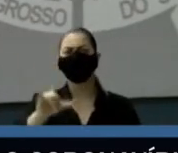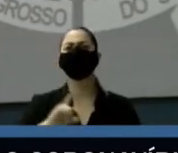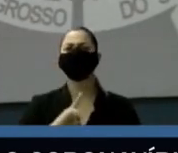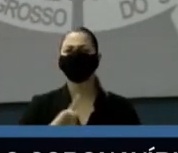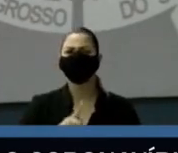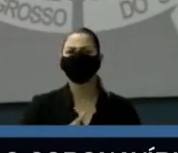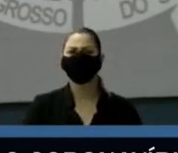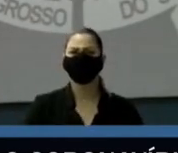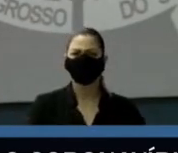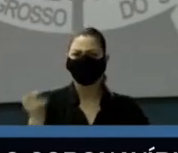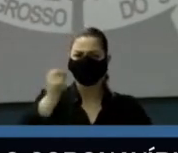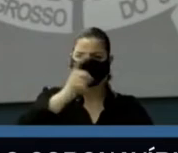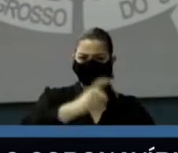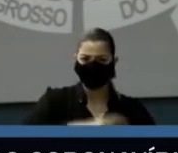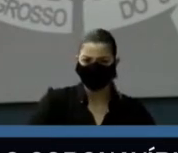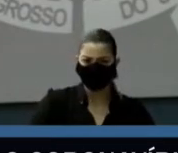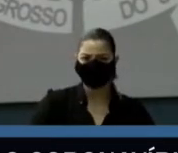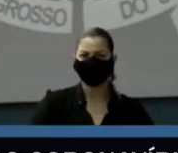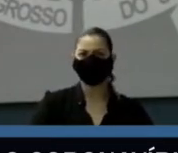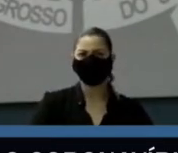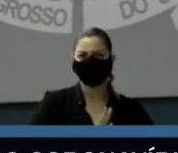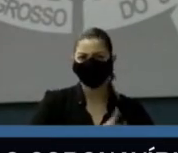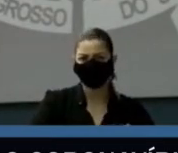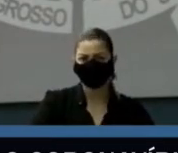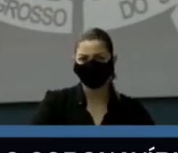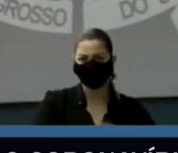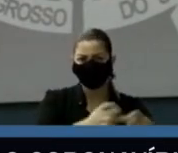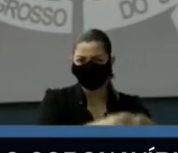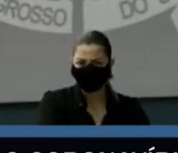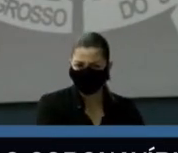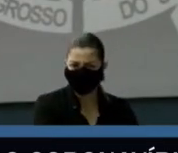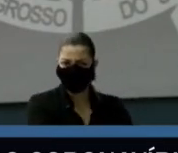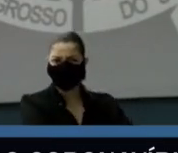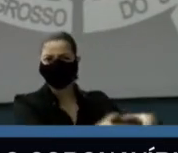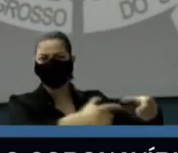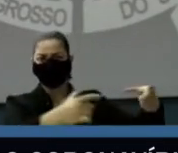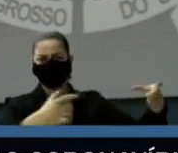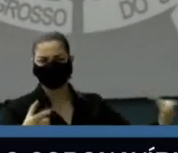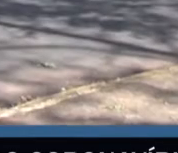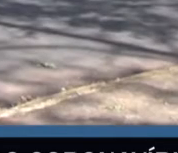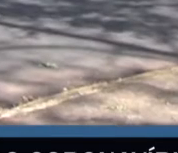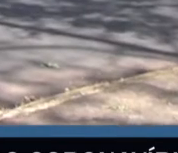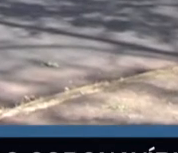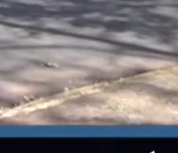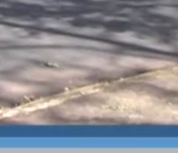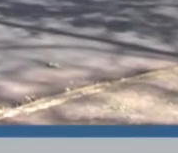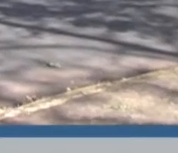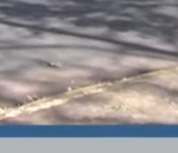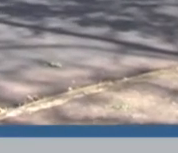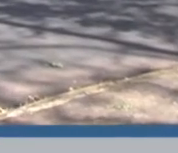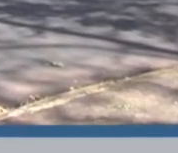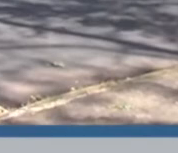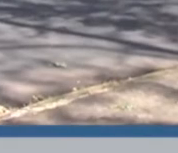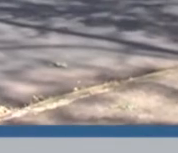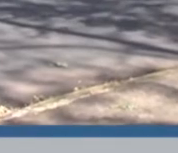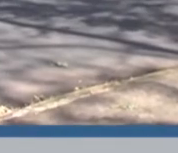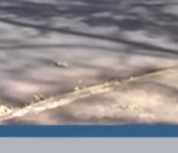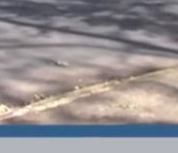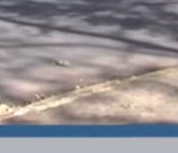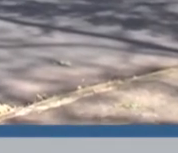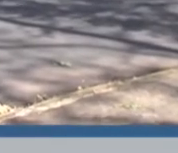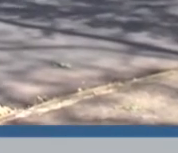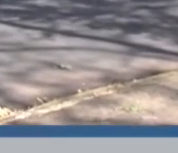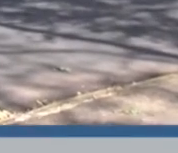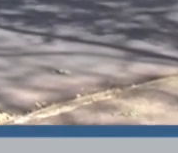a onda retornar com um nível de contágio muito alto. De acordo com a nova